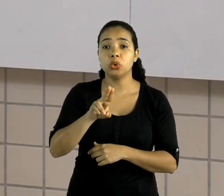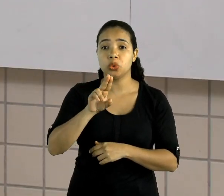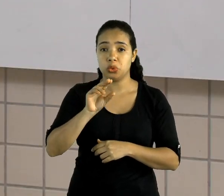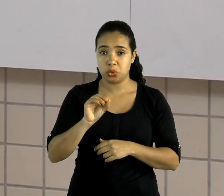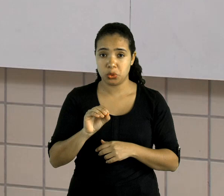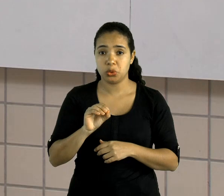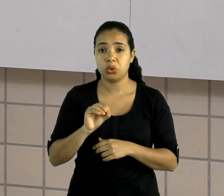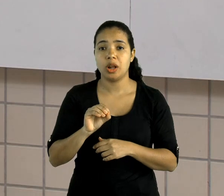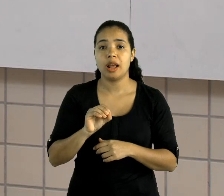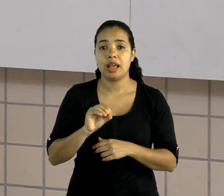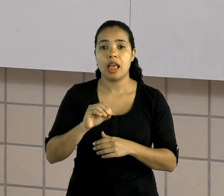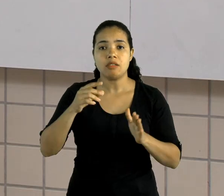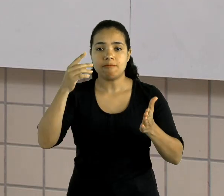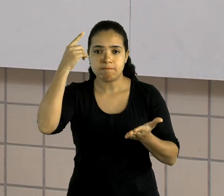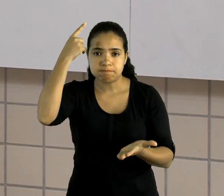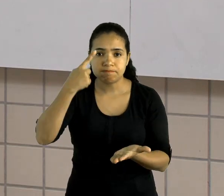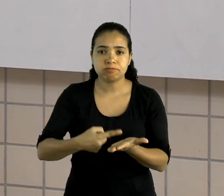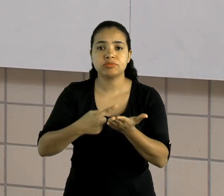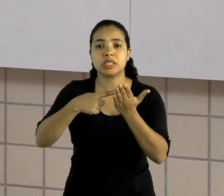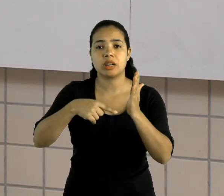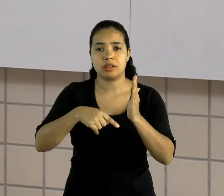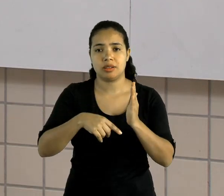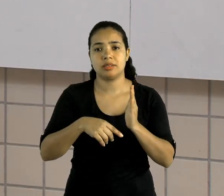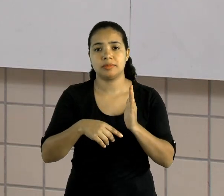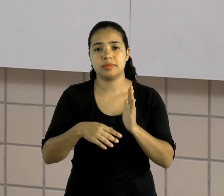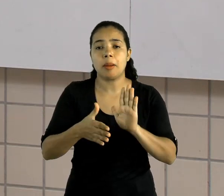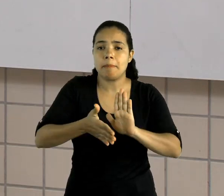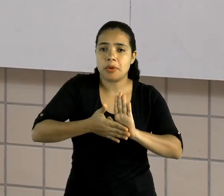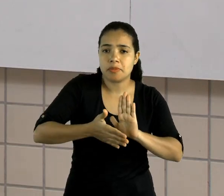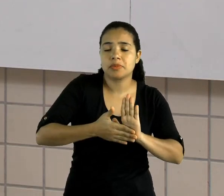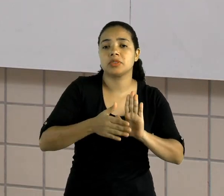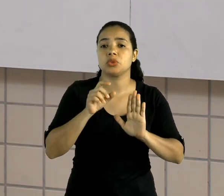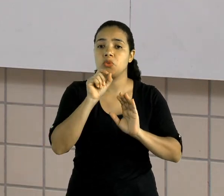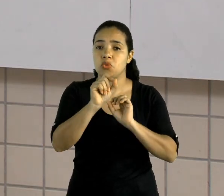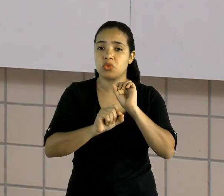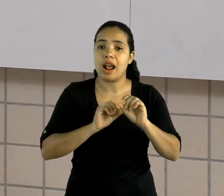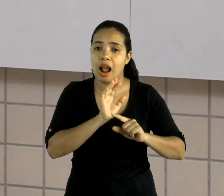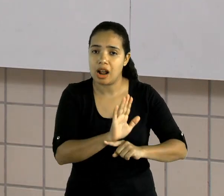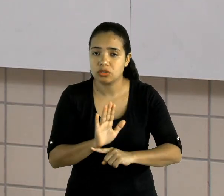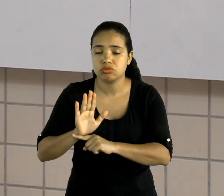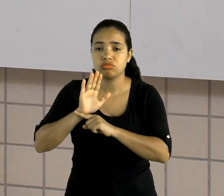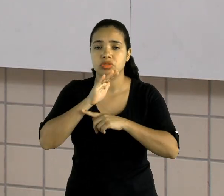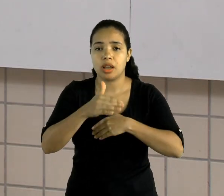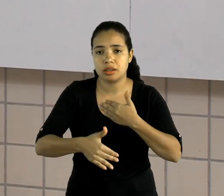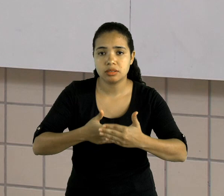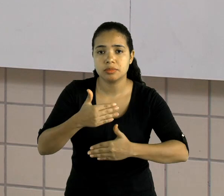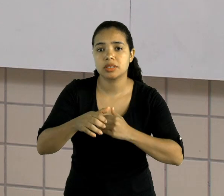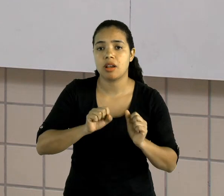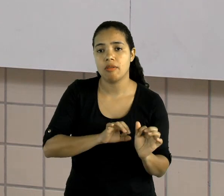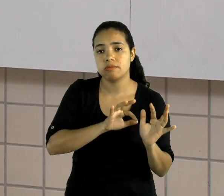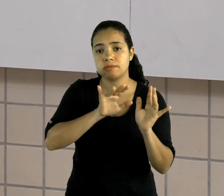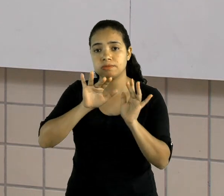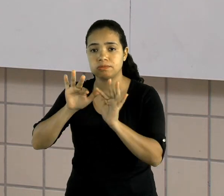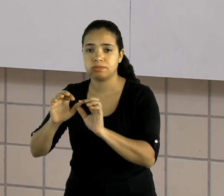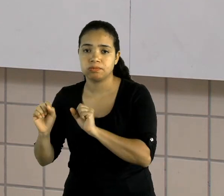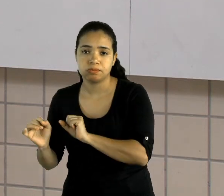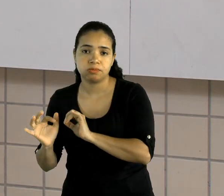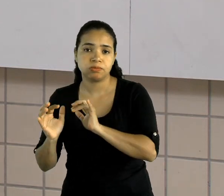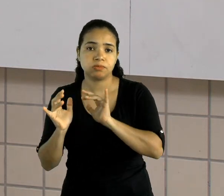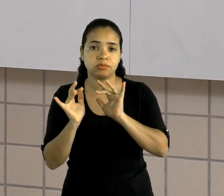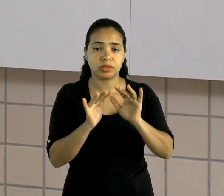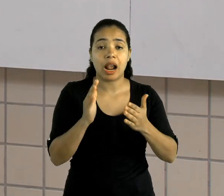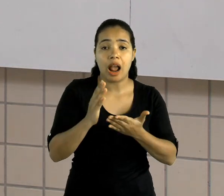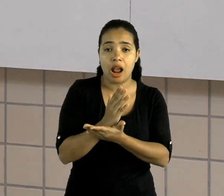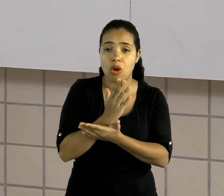de Migrações, que tem exatamente como uma função auxiliar nesses processos de migração. Alguns países